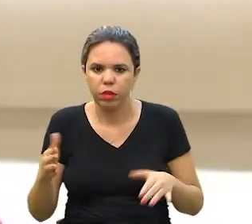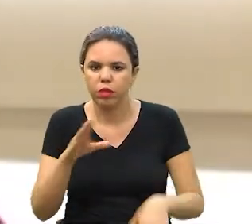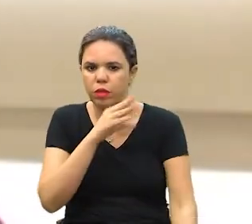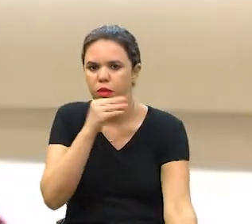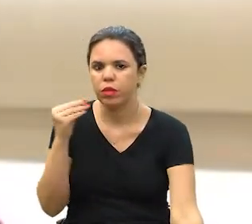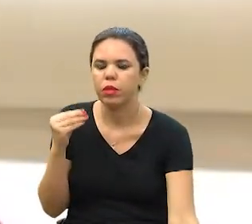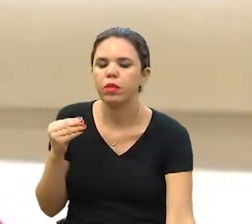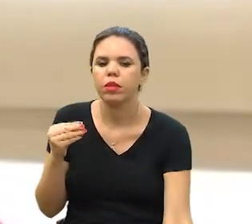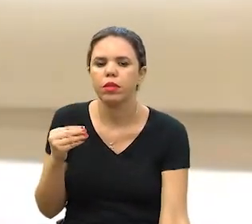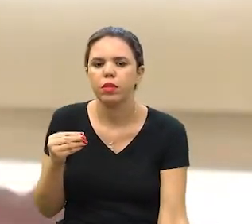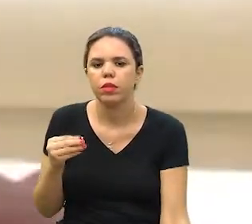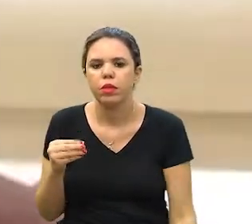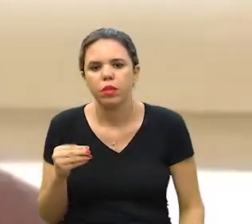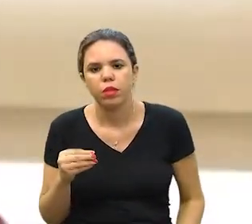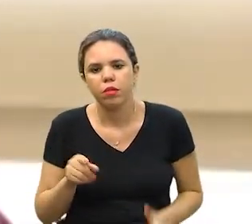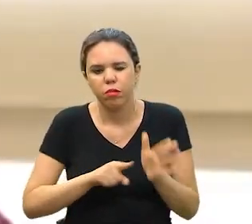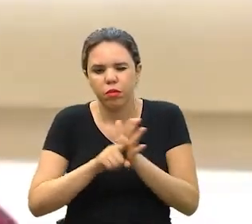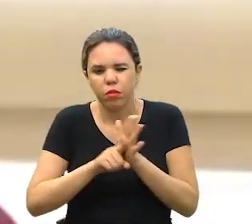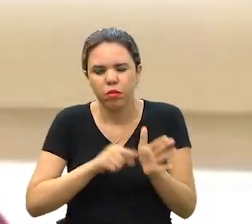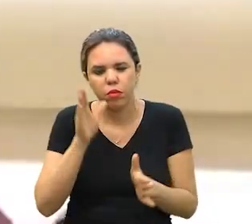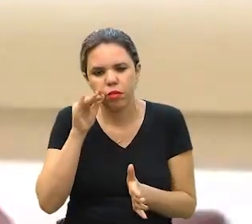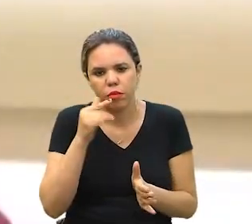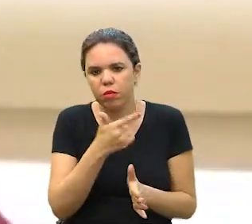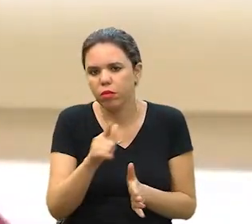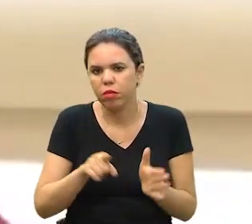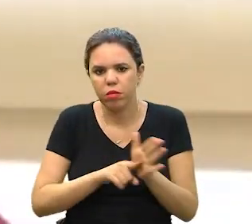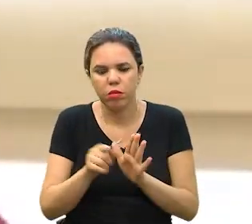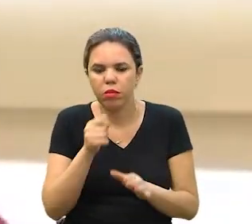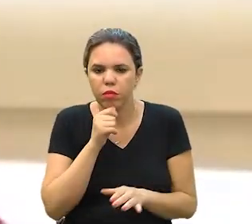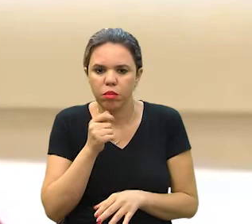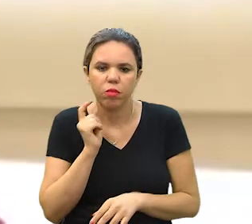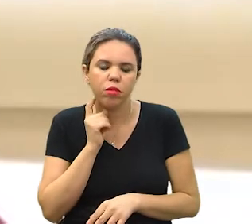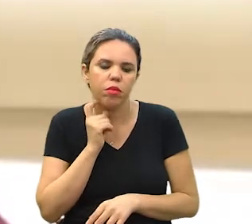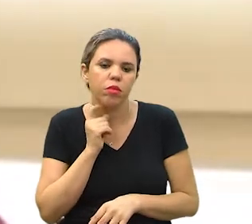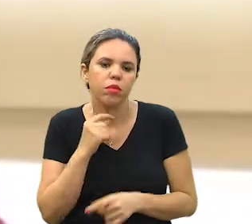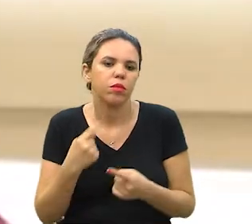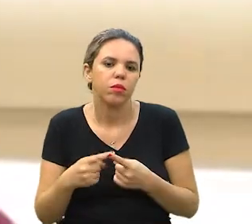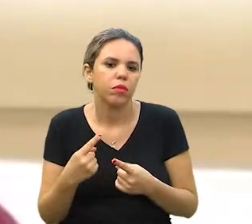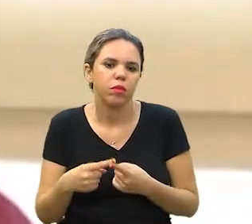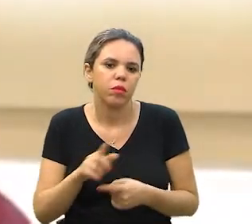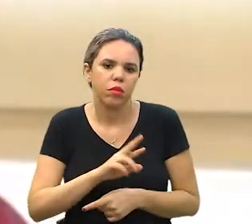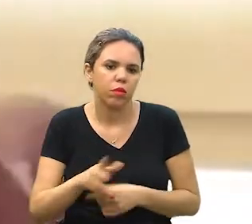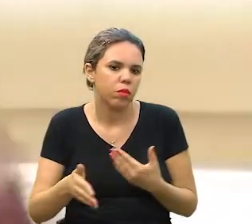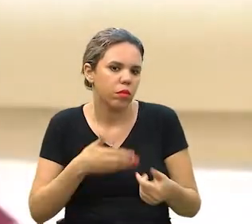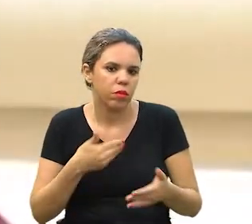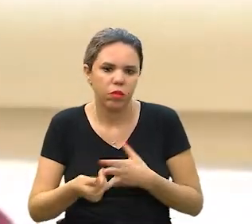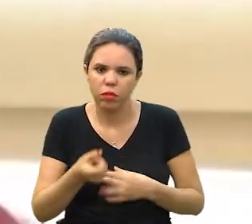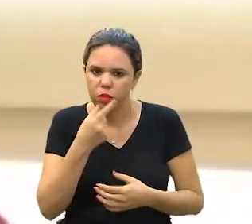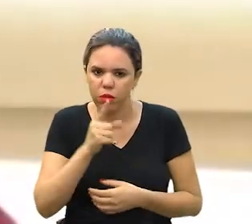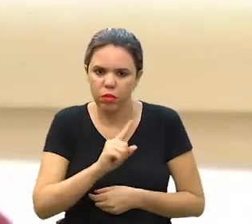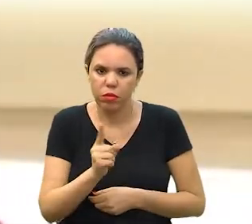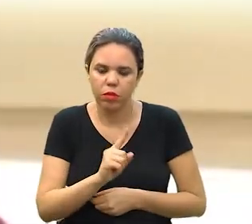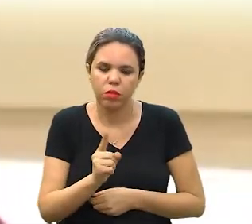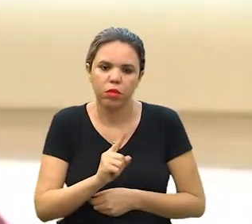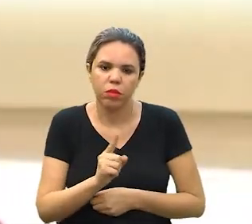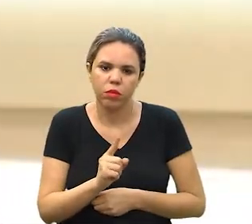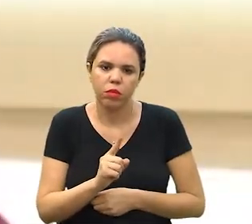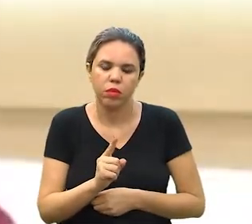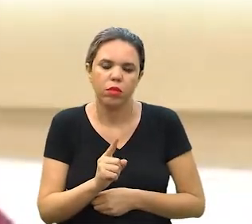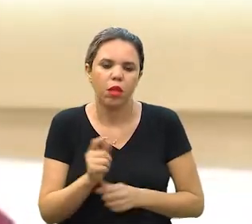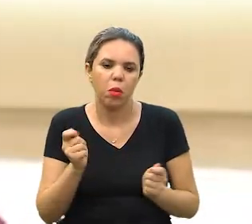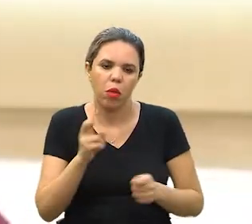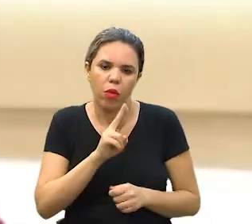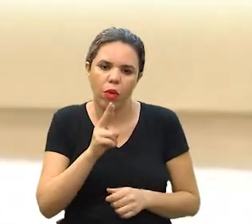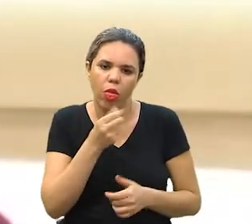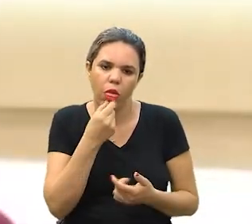da adolescência para investigar, se elas não forem investigadas ainda, porque não vai ser qualquer anticoncepcional que elas